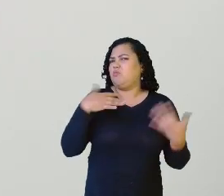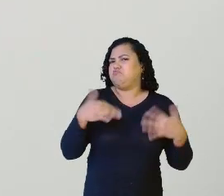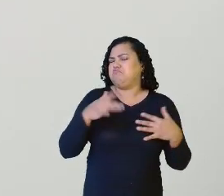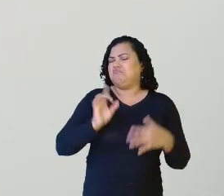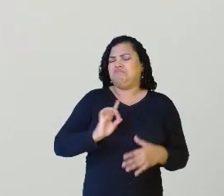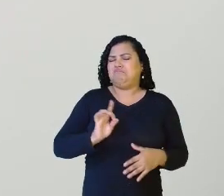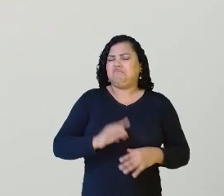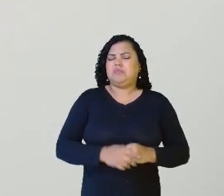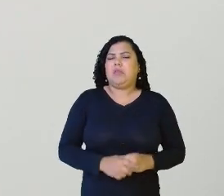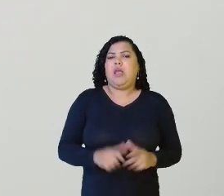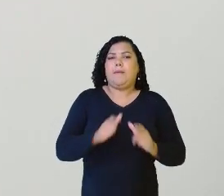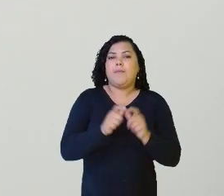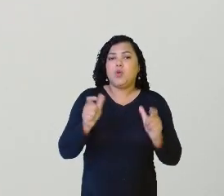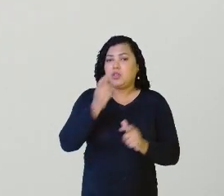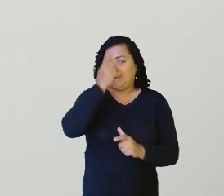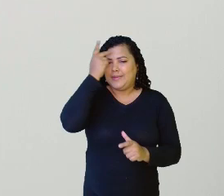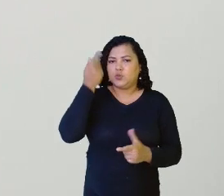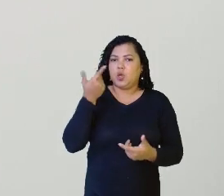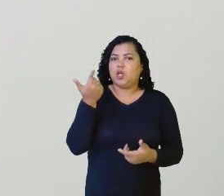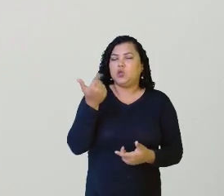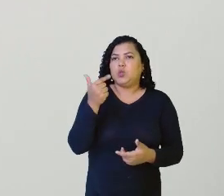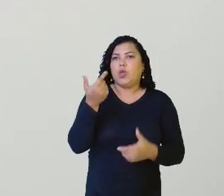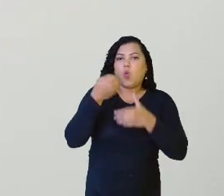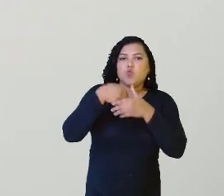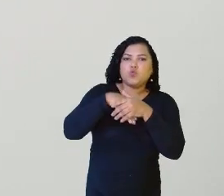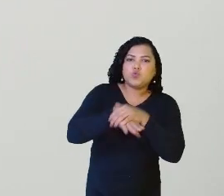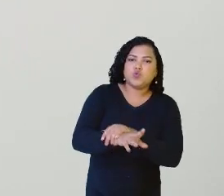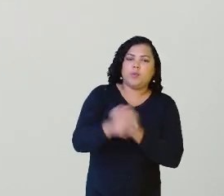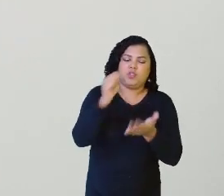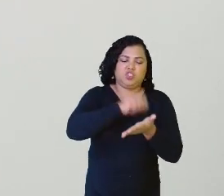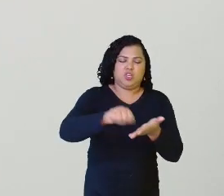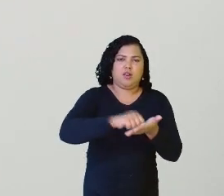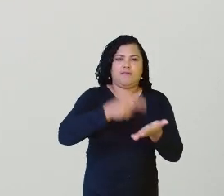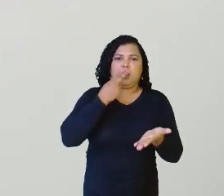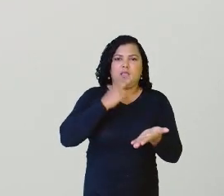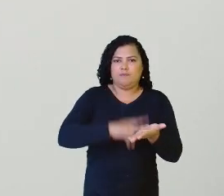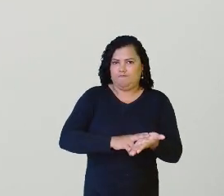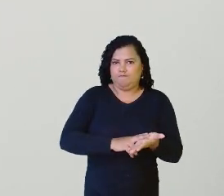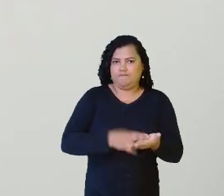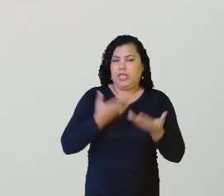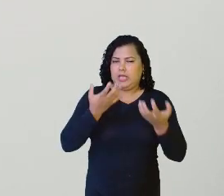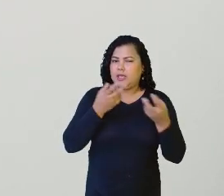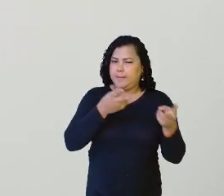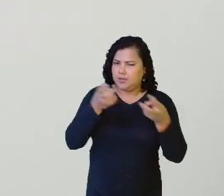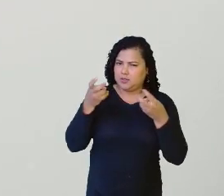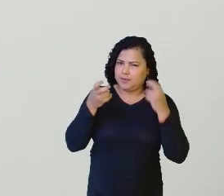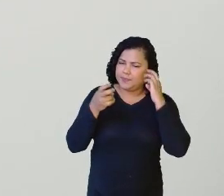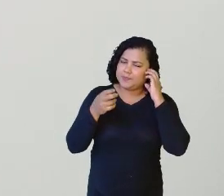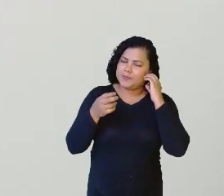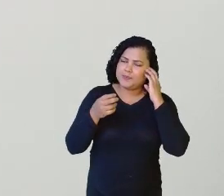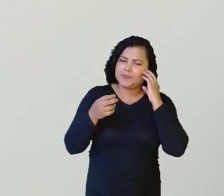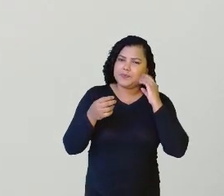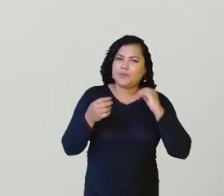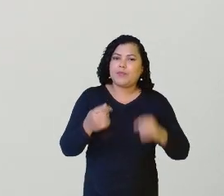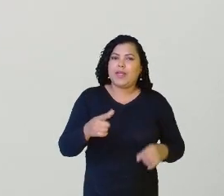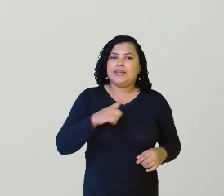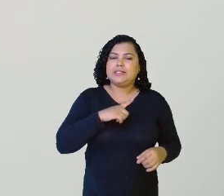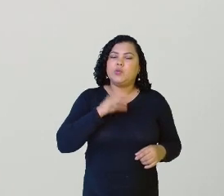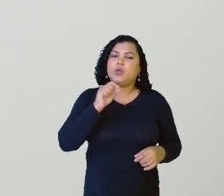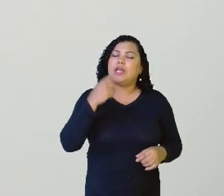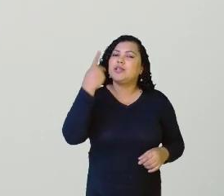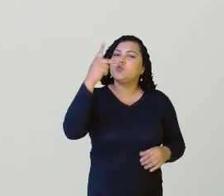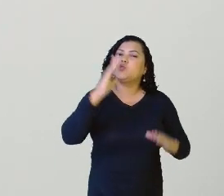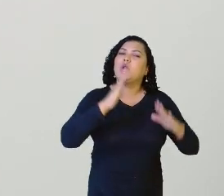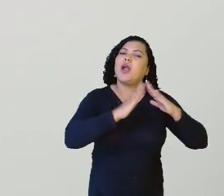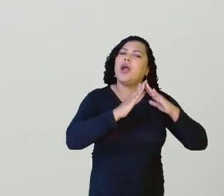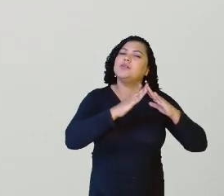assim. As pessoas já não têm o hábito de escreverem cartas. Quer ver? Observe as correspondências que chegam na